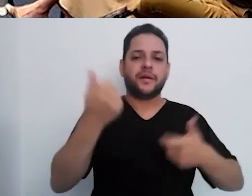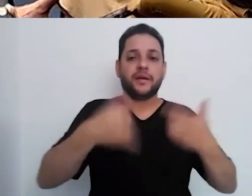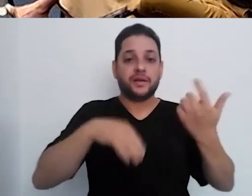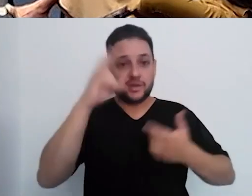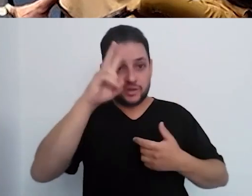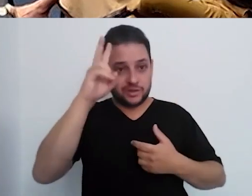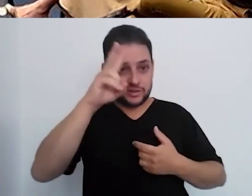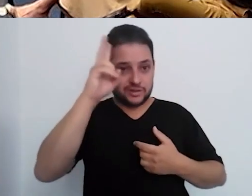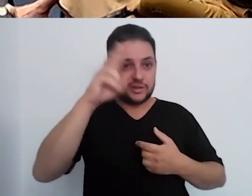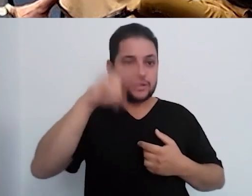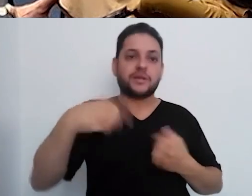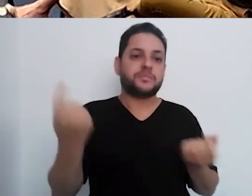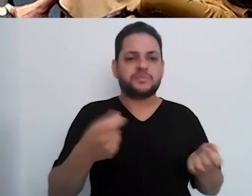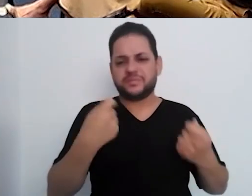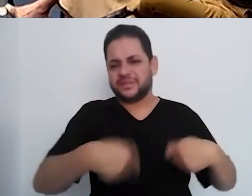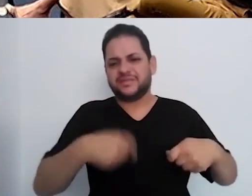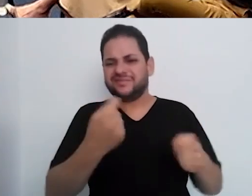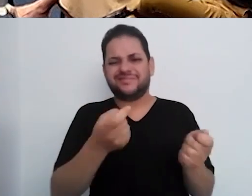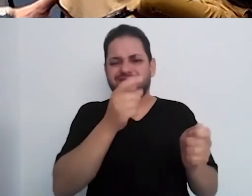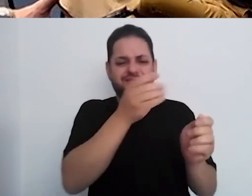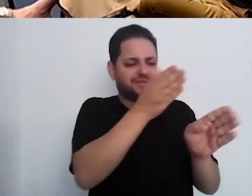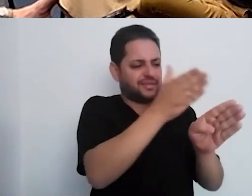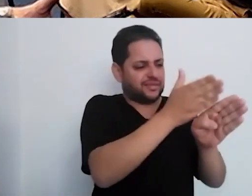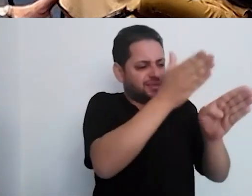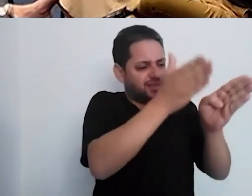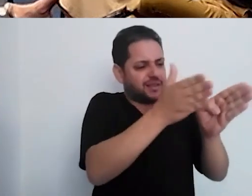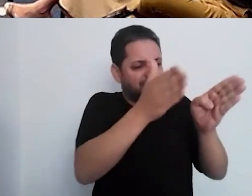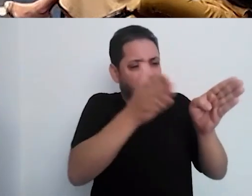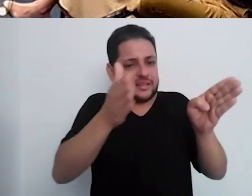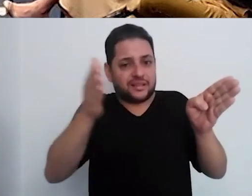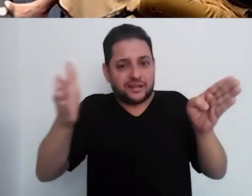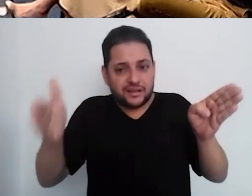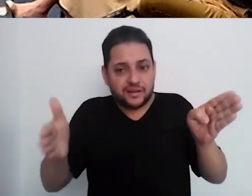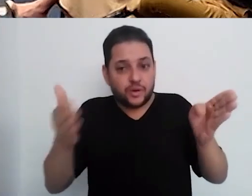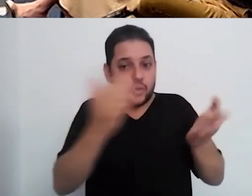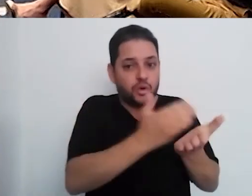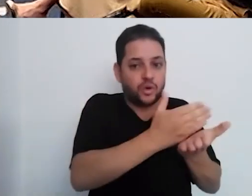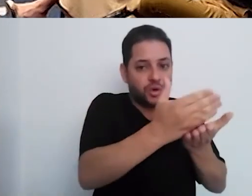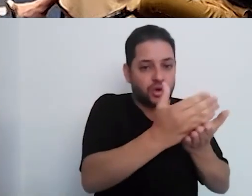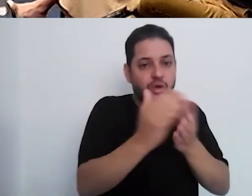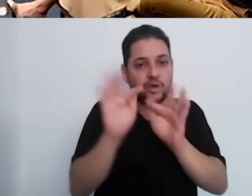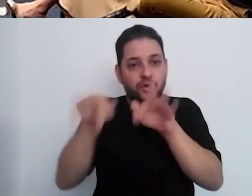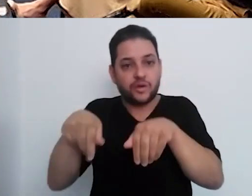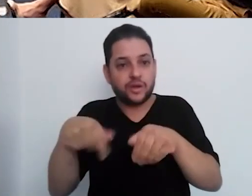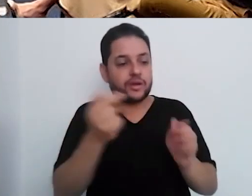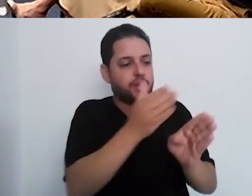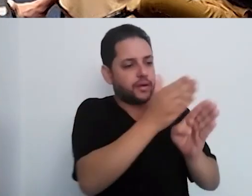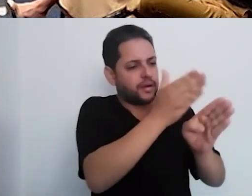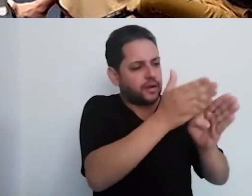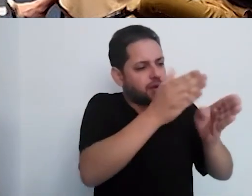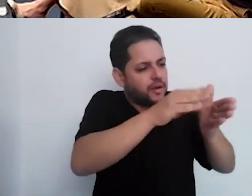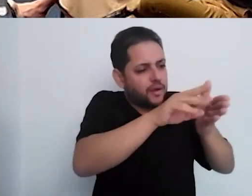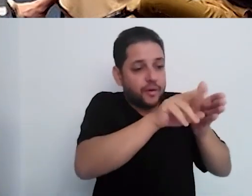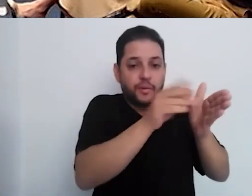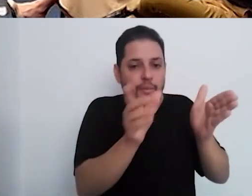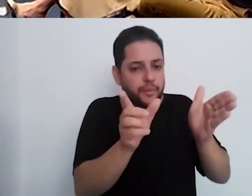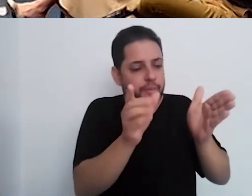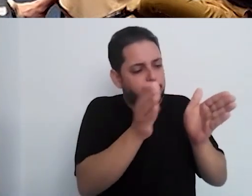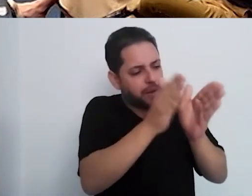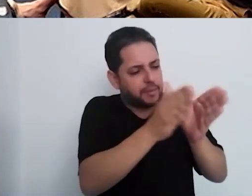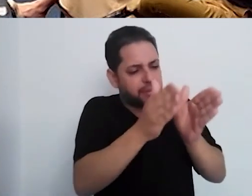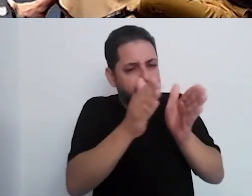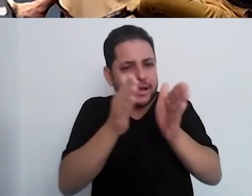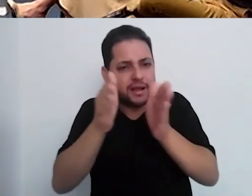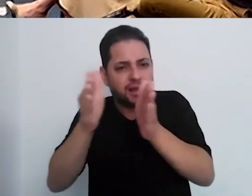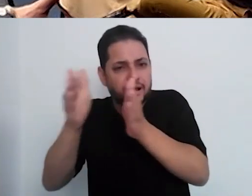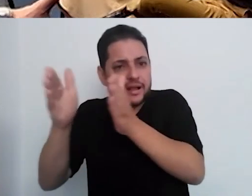ordem cronológica, você está contando uma história que tem começo, meio e fim, você tem uma série de elementos que faz com que as pessoas queiram. A gente não está falando do crime, na verdade, a gente